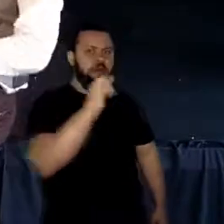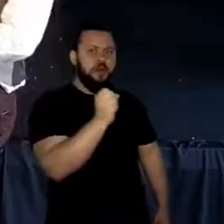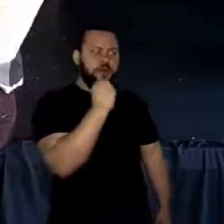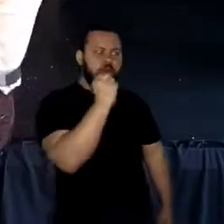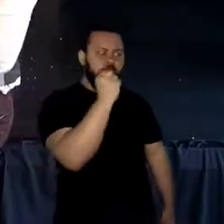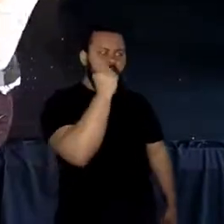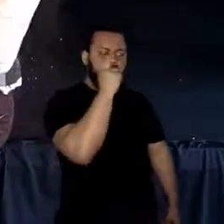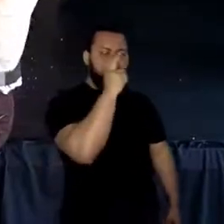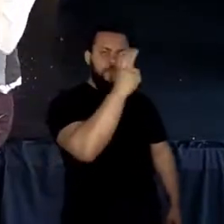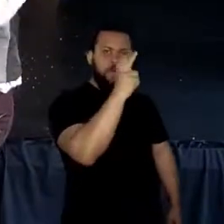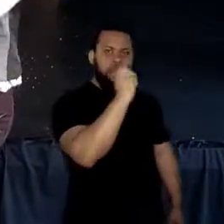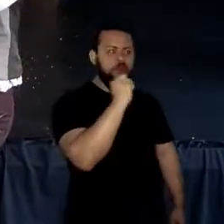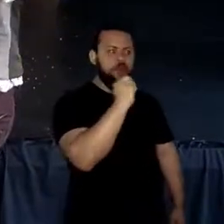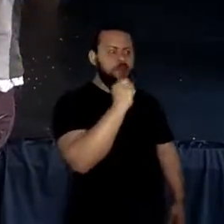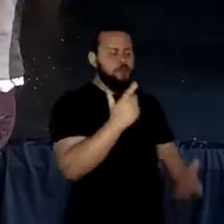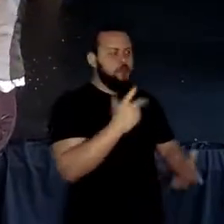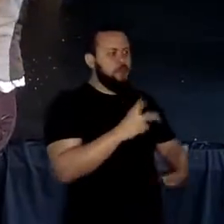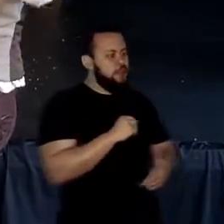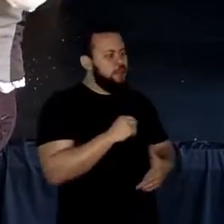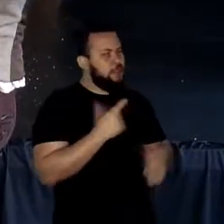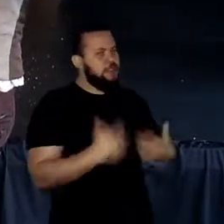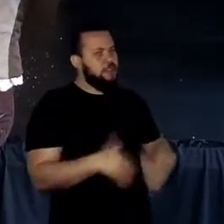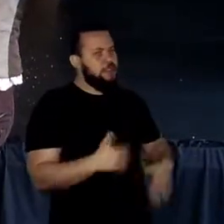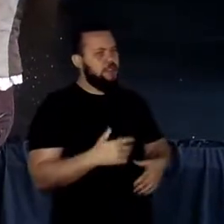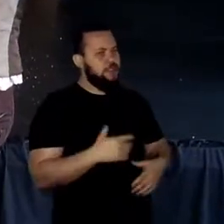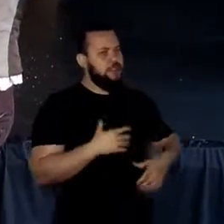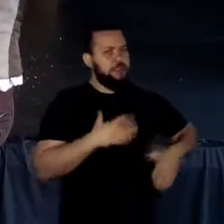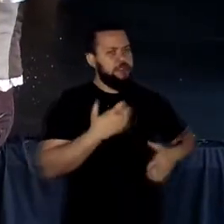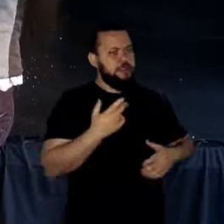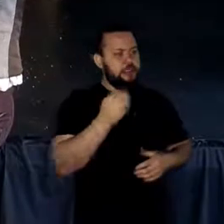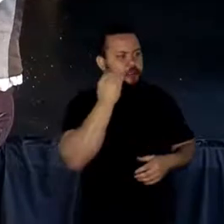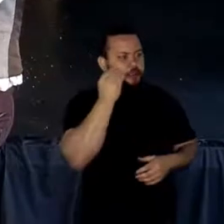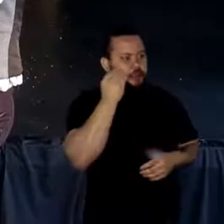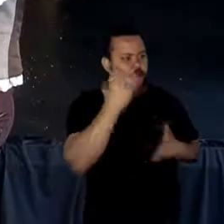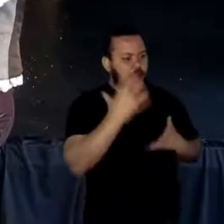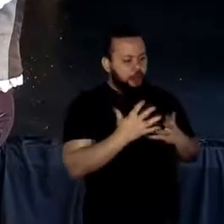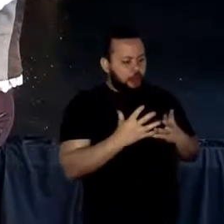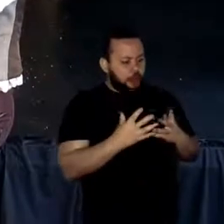Ai. Vamos recuperar um pouco aqui. É...